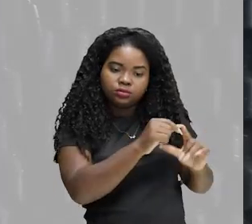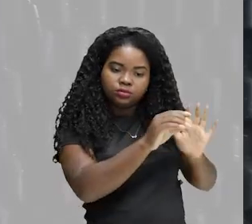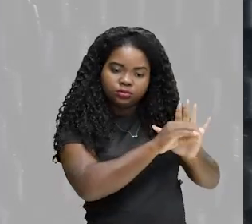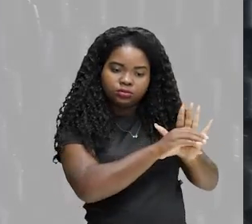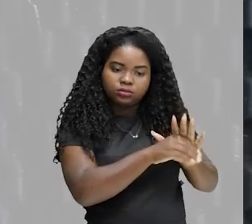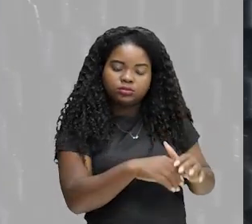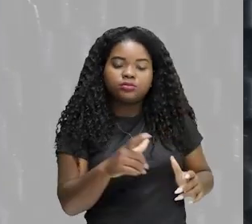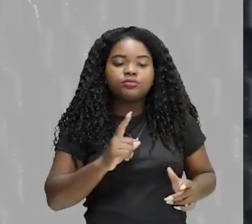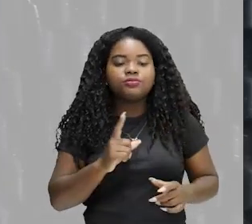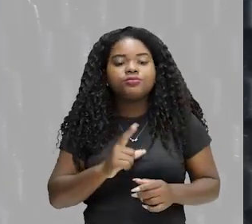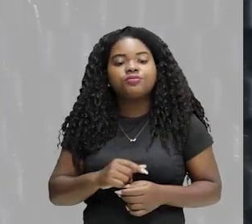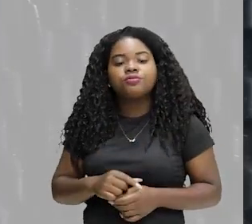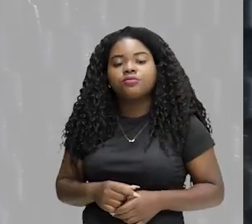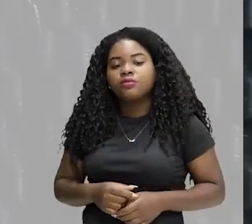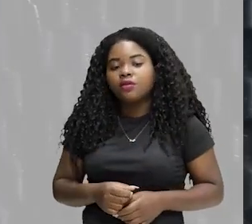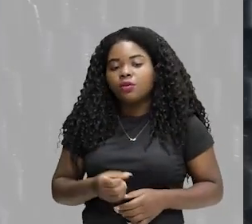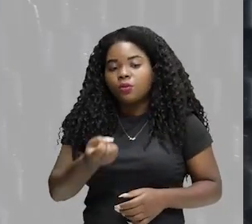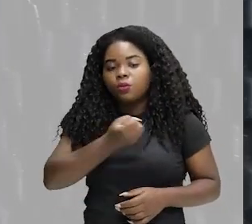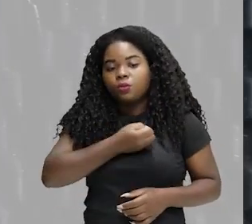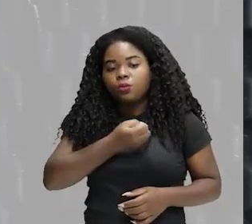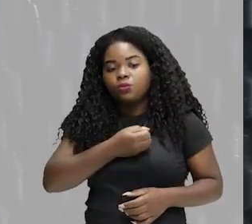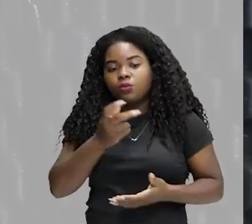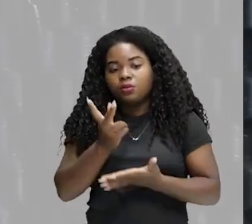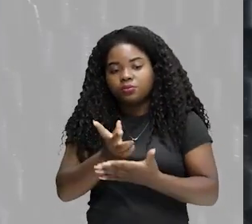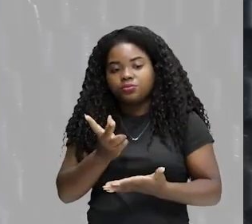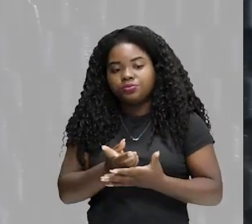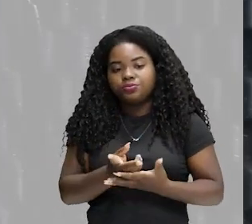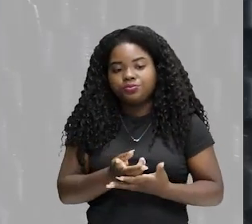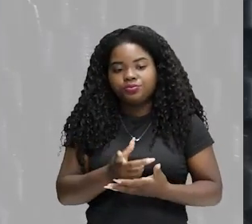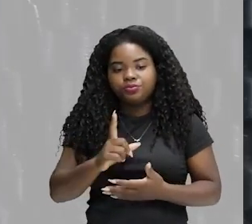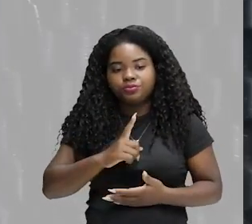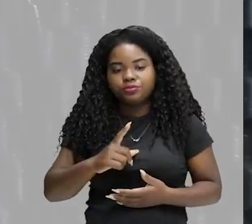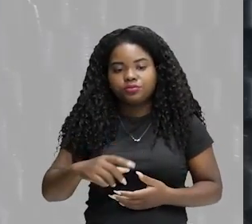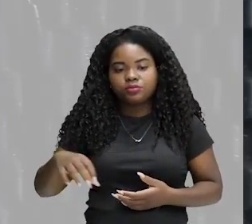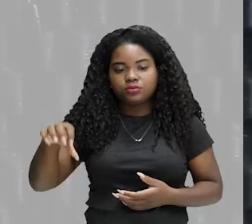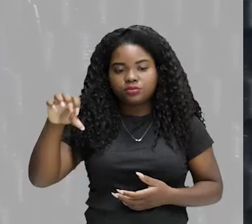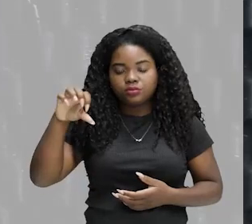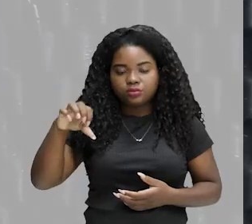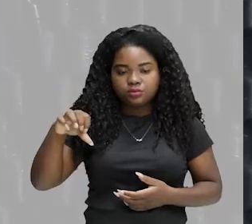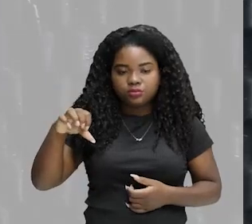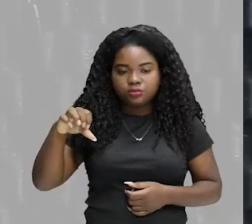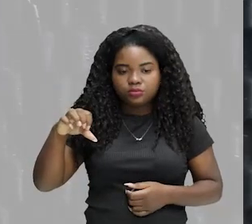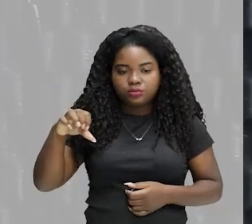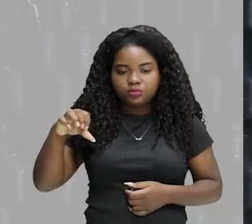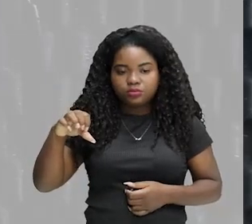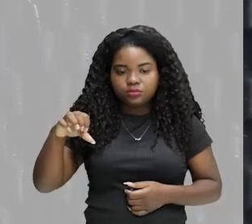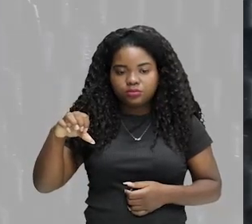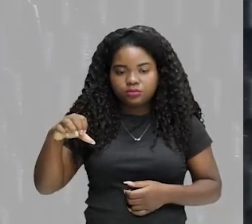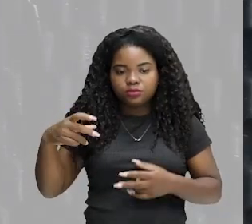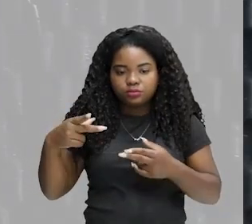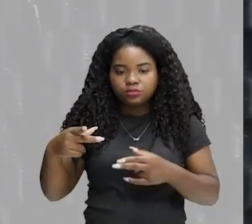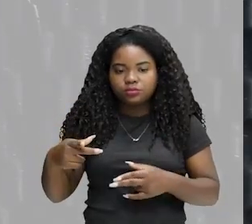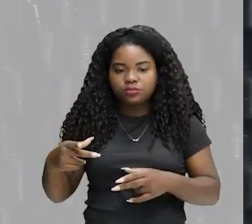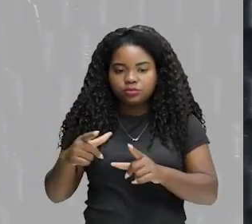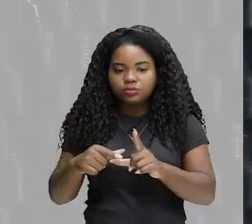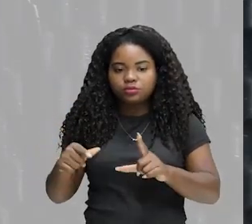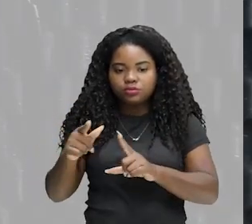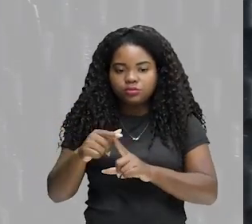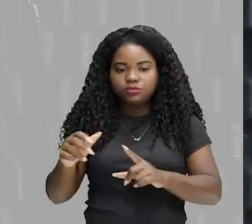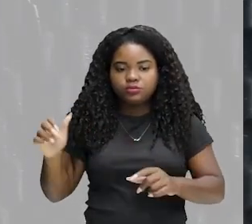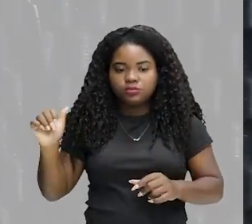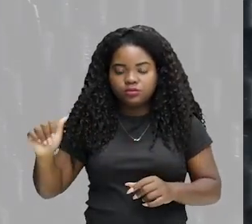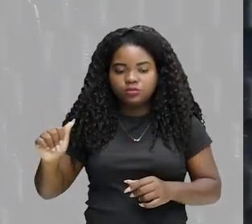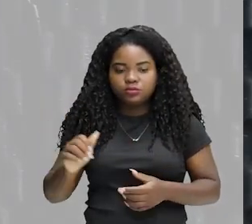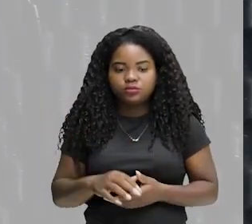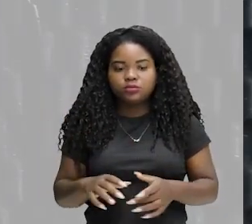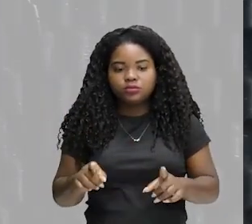né, como é um valor de referência, uma constante, então, eu tenho log de A igual a 9, isso para o caso do